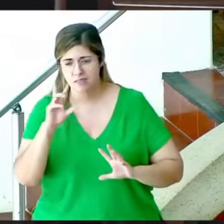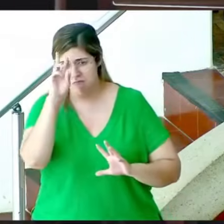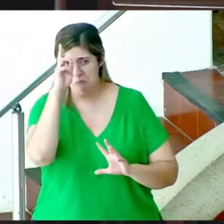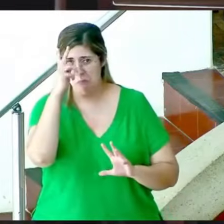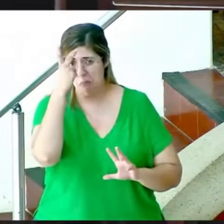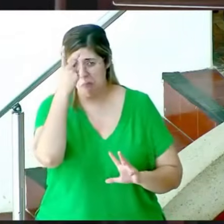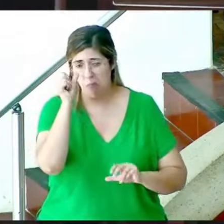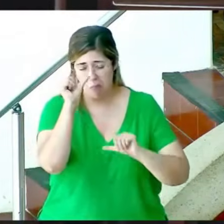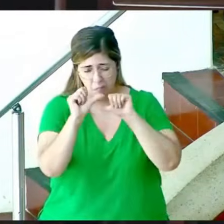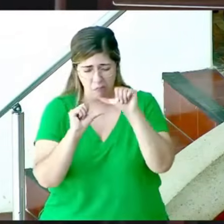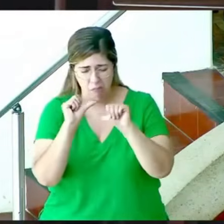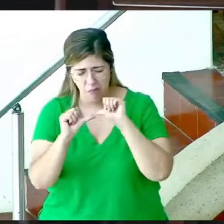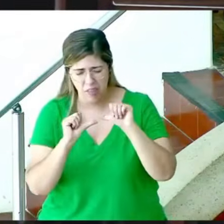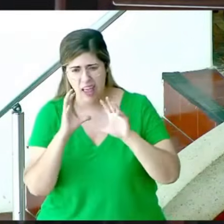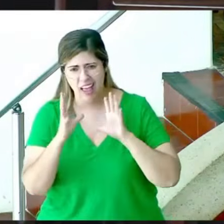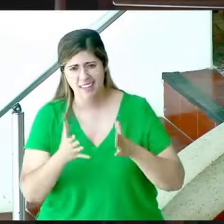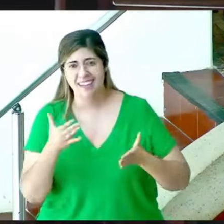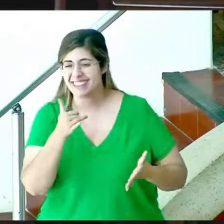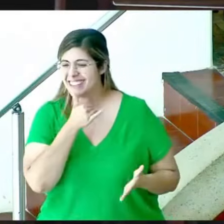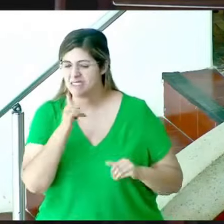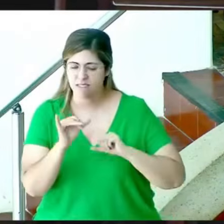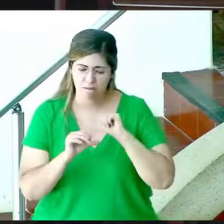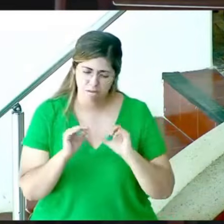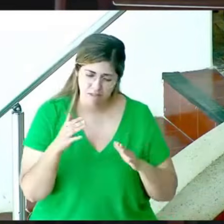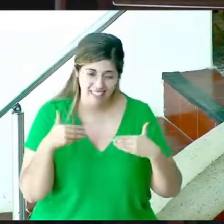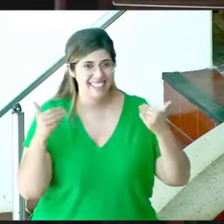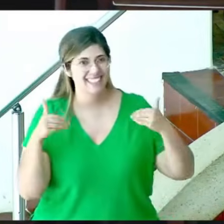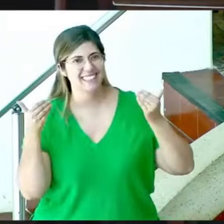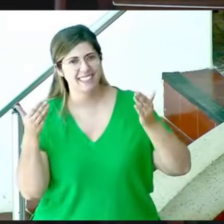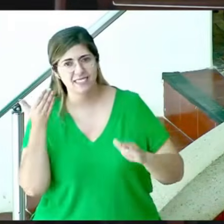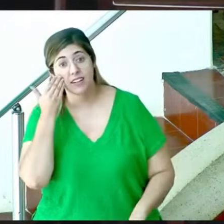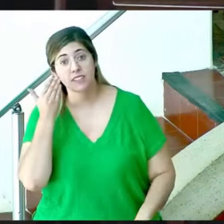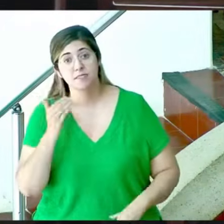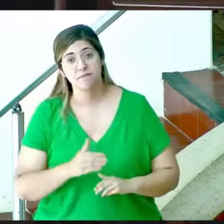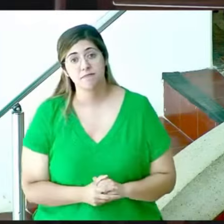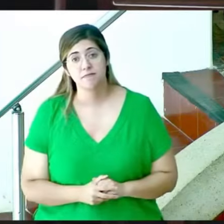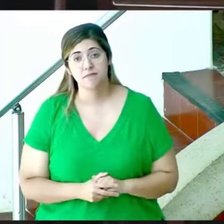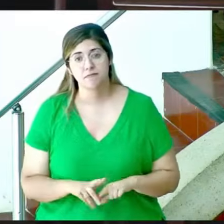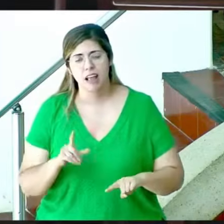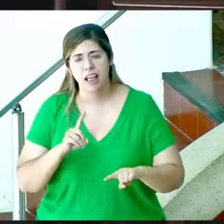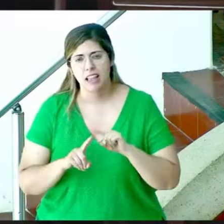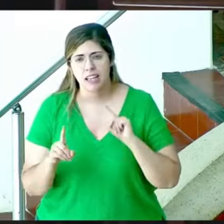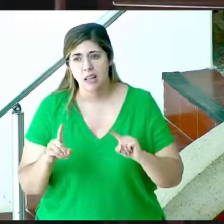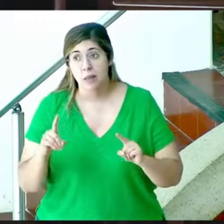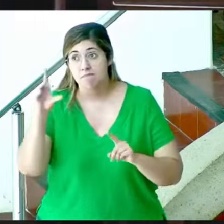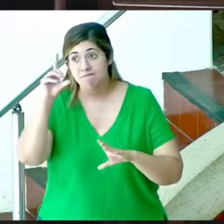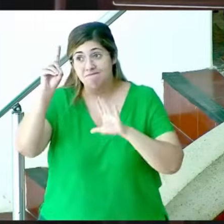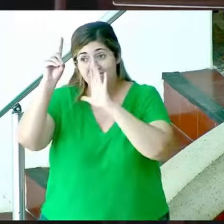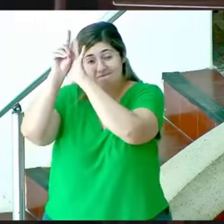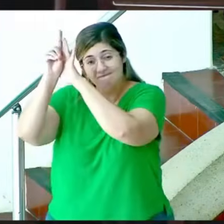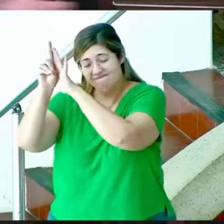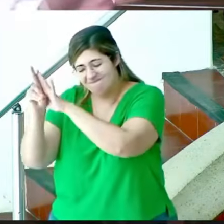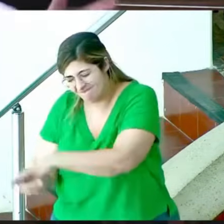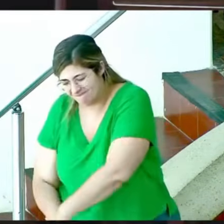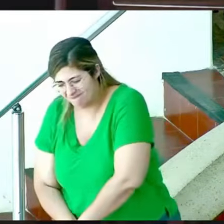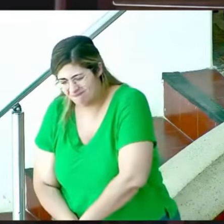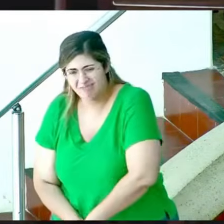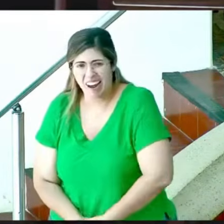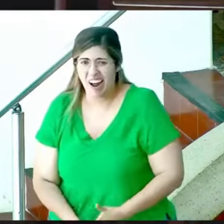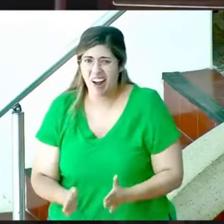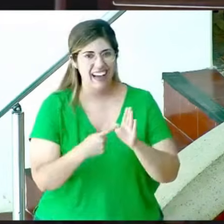essa pessoa. Se eu e você perdemos o nosso Deus em perspectiva, nós já não oramos